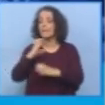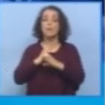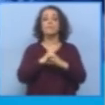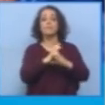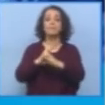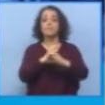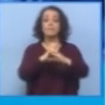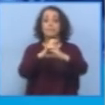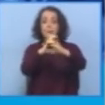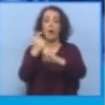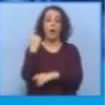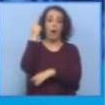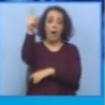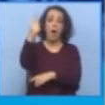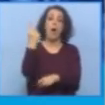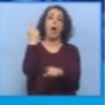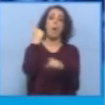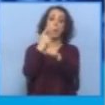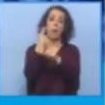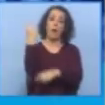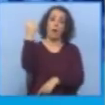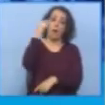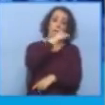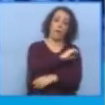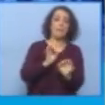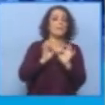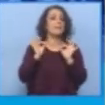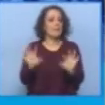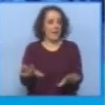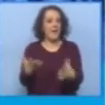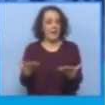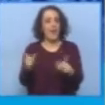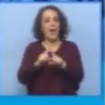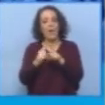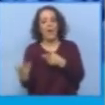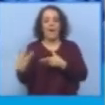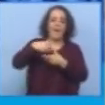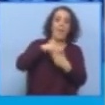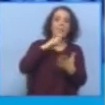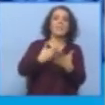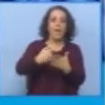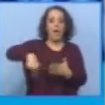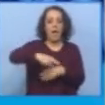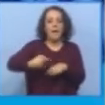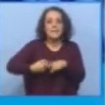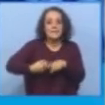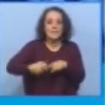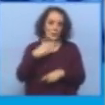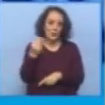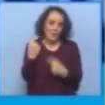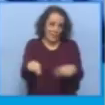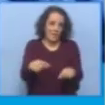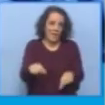e no regresso. Quer dizer, portanto, também havia assim uma série de dimensões que entusiasmavam e eram apelativas para os